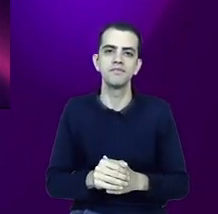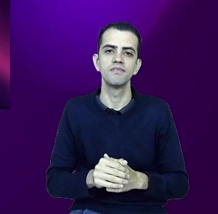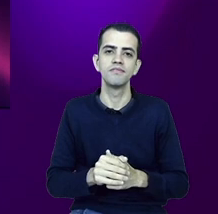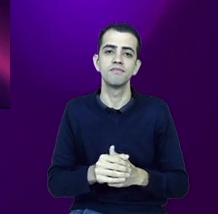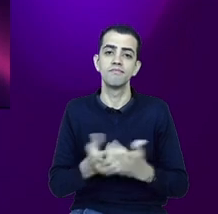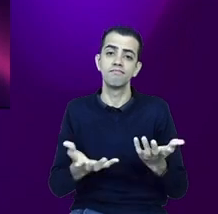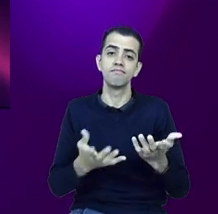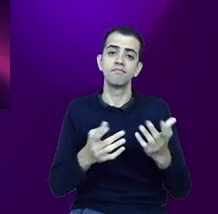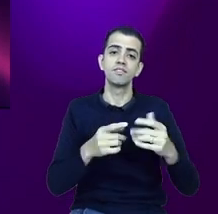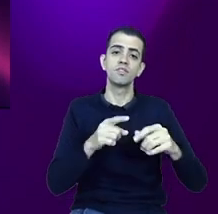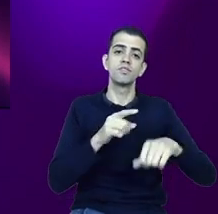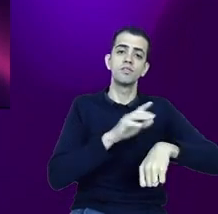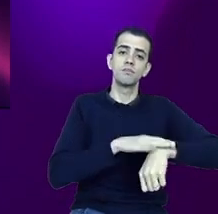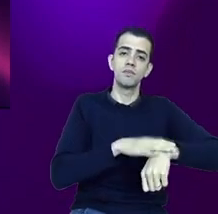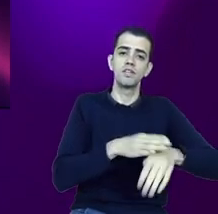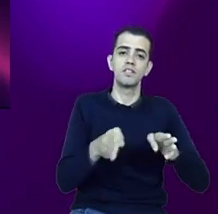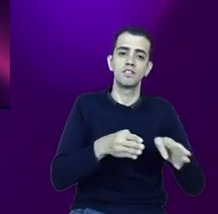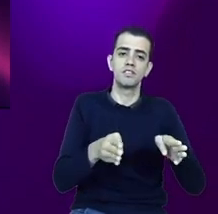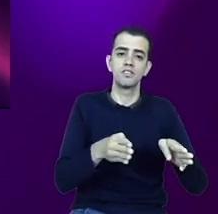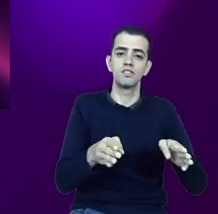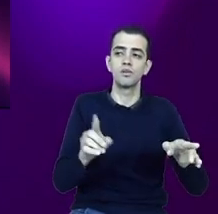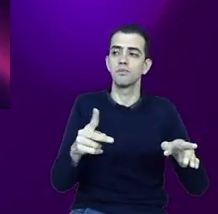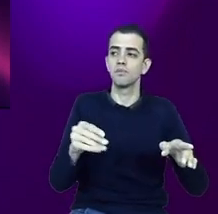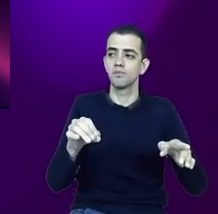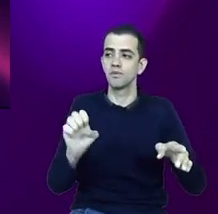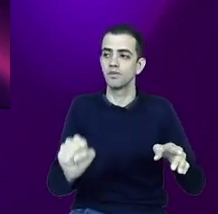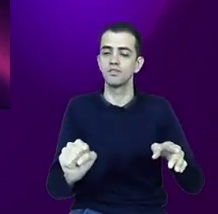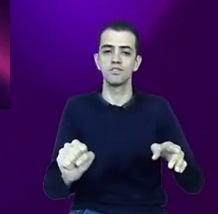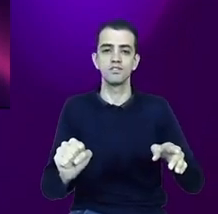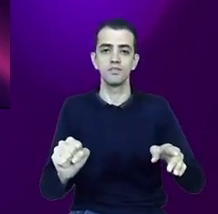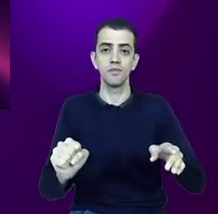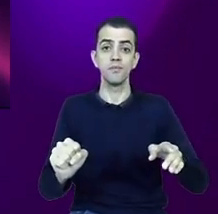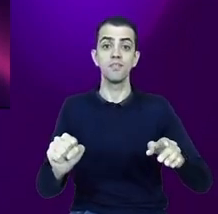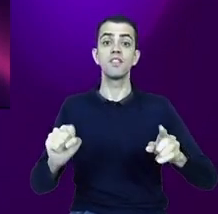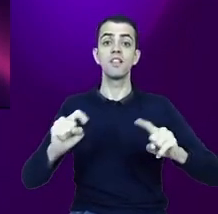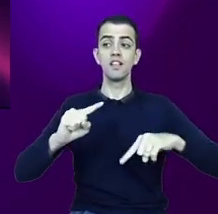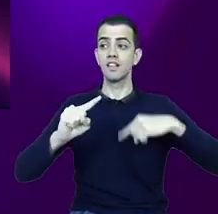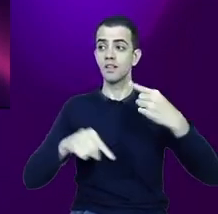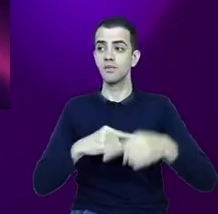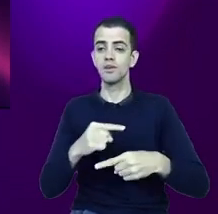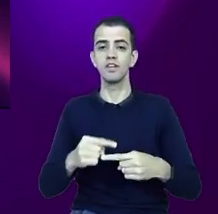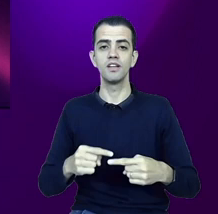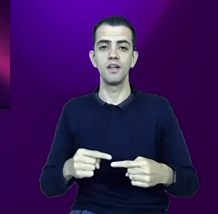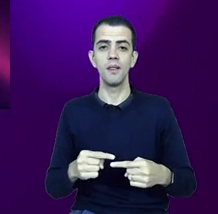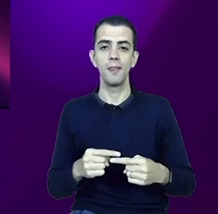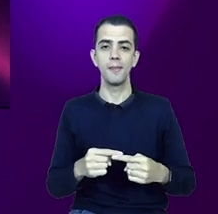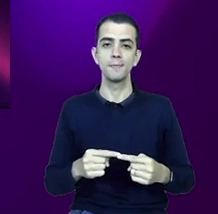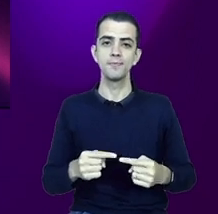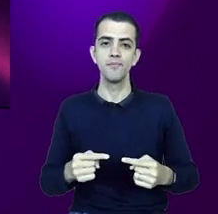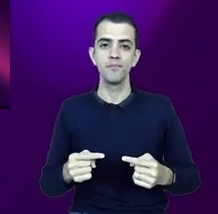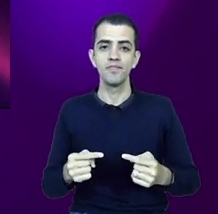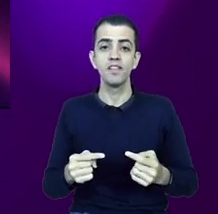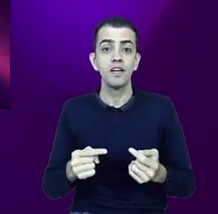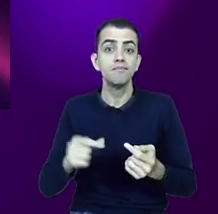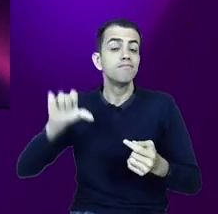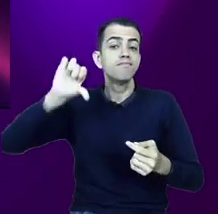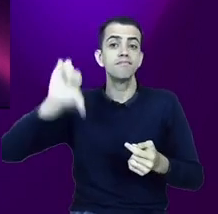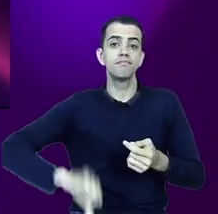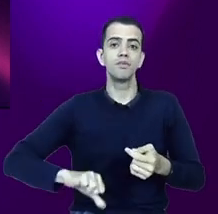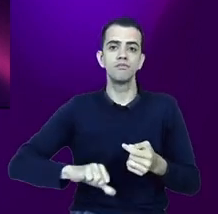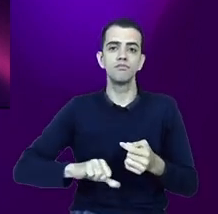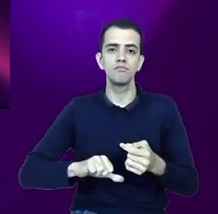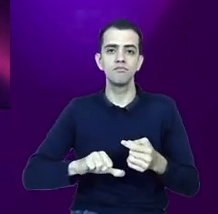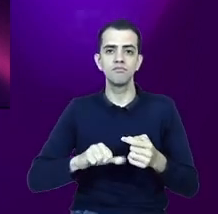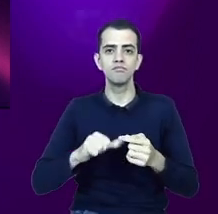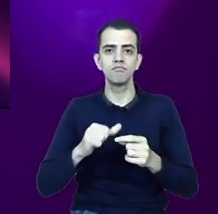período pós-rádio. Então, eles estão mais restritos ao uso quando você tem uma linhagem de pior prognóstico, que é a astrocítica